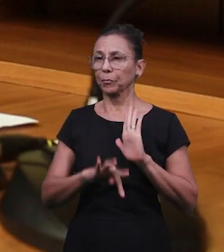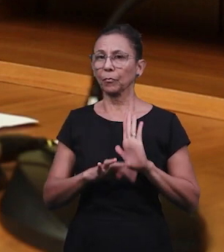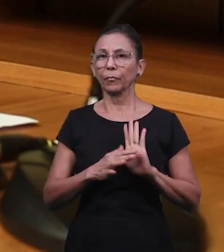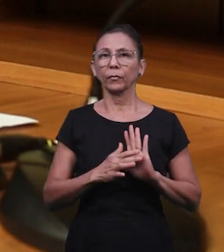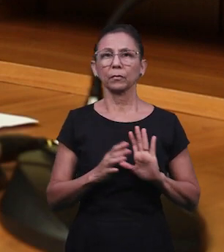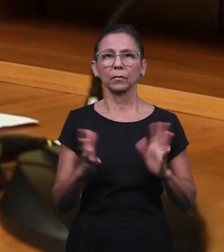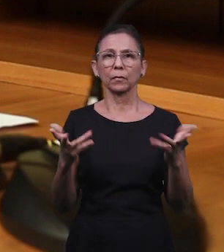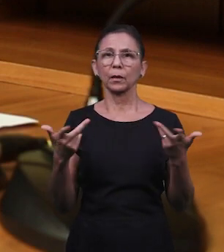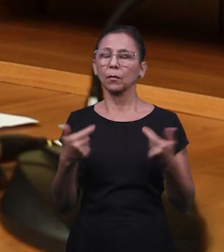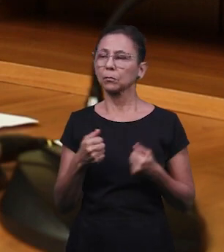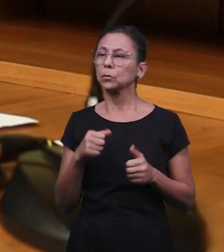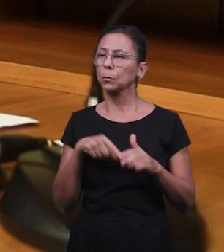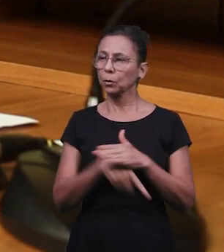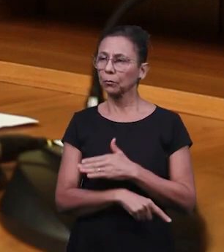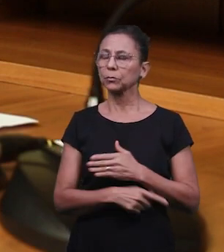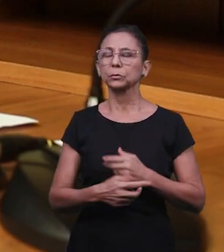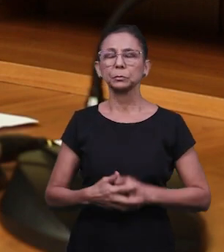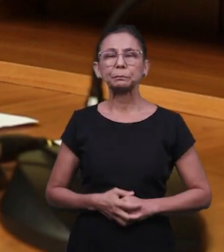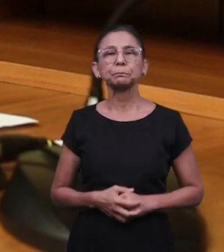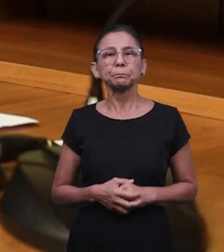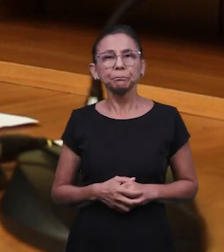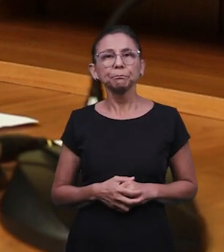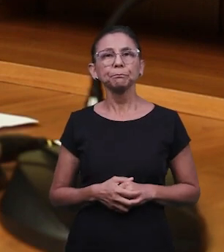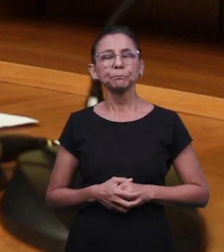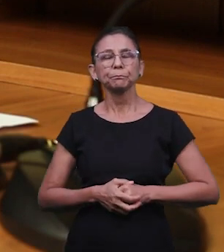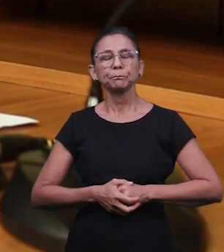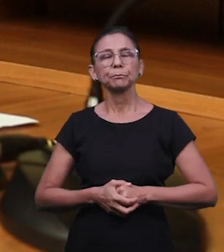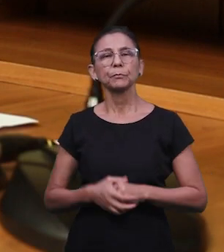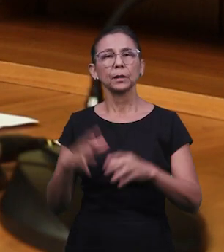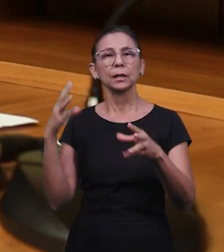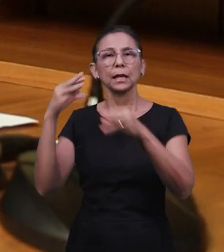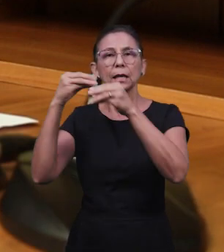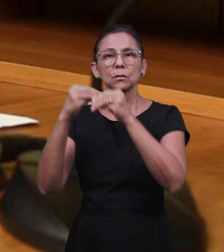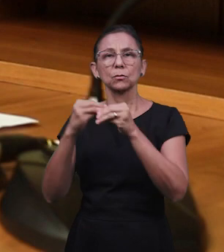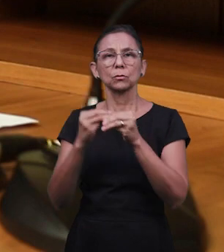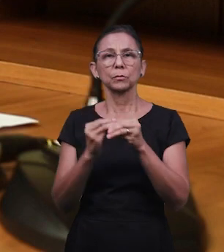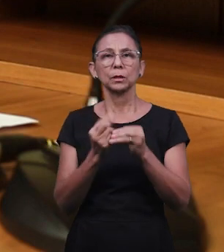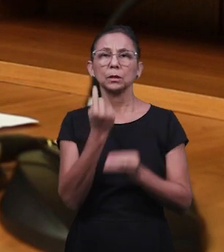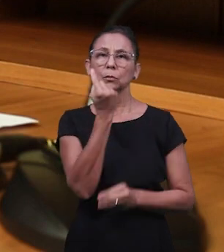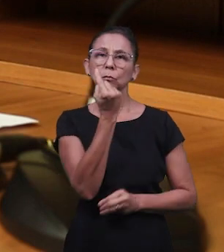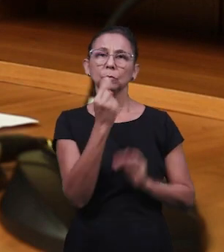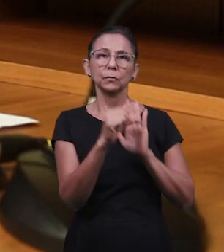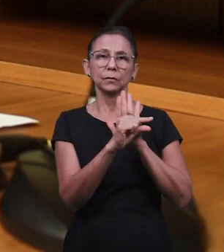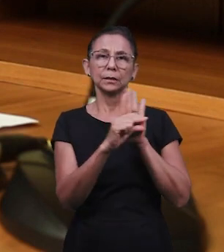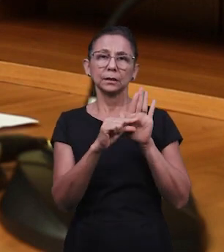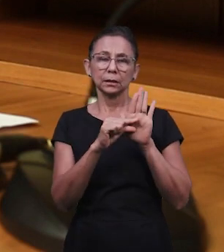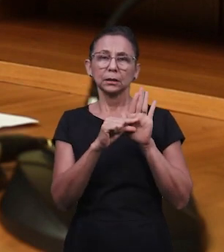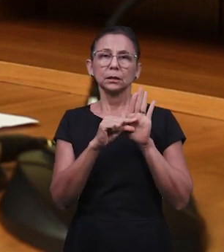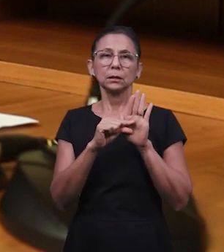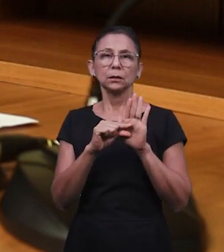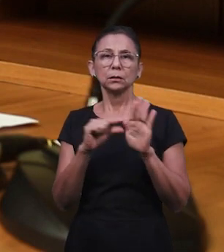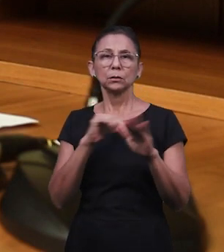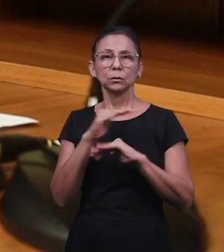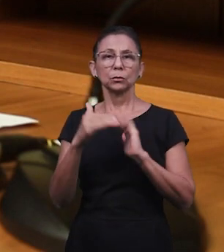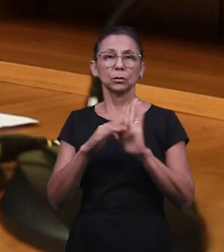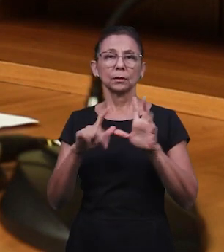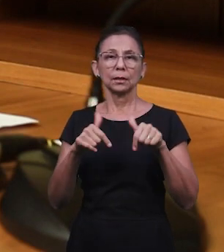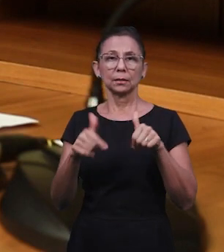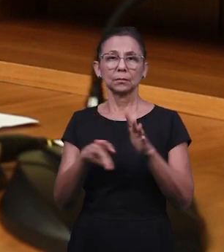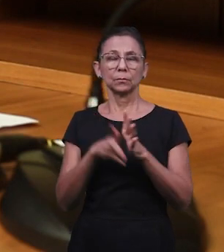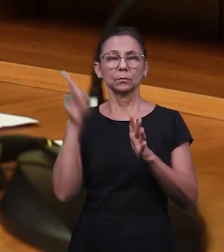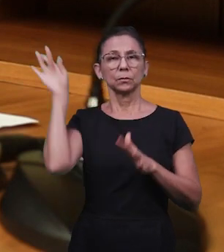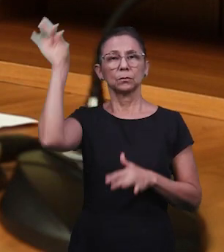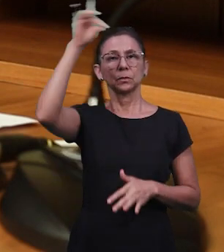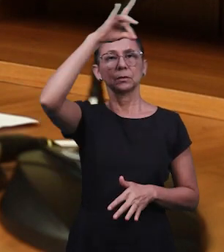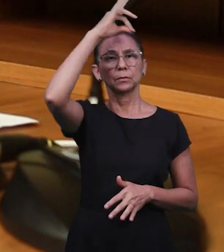aqui, ele é um texto extraordinário, né? Porque ele consegue sintetizar num versículo toda essa operação